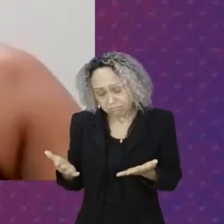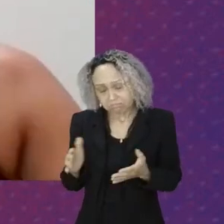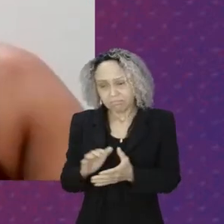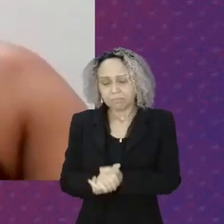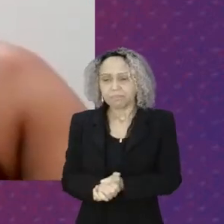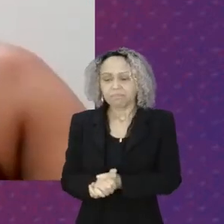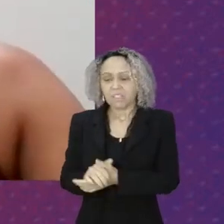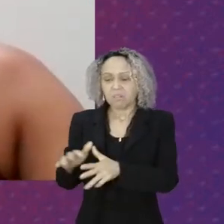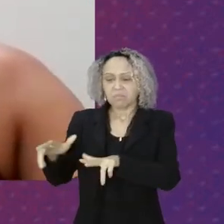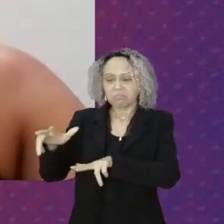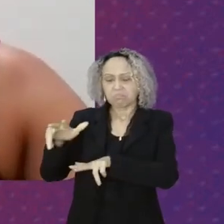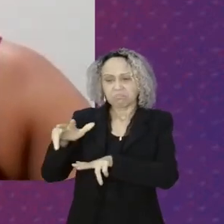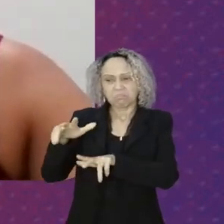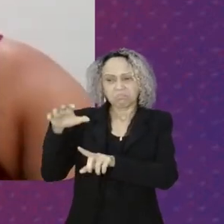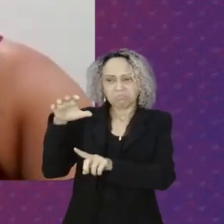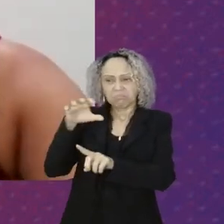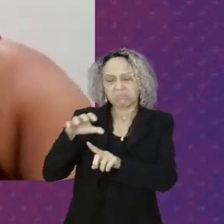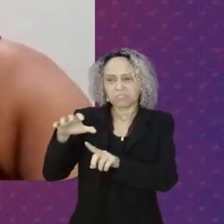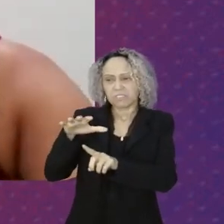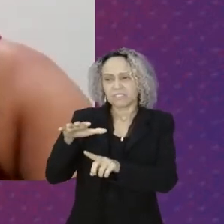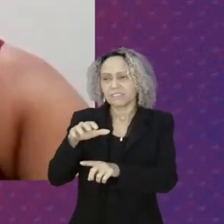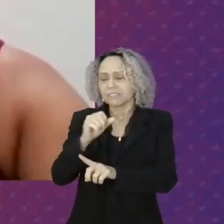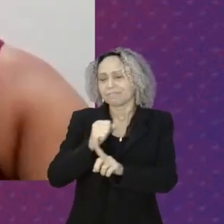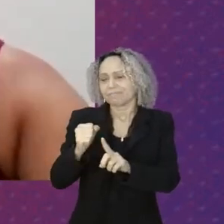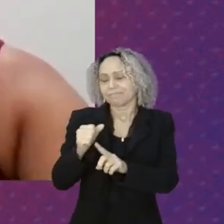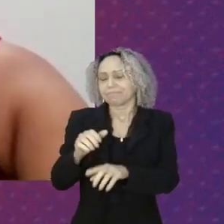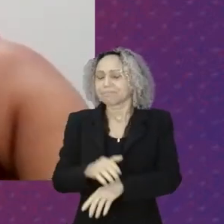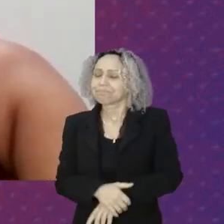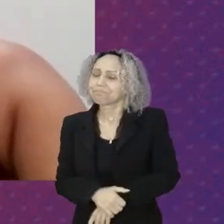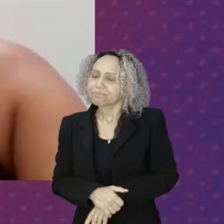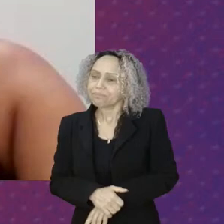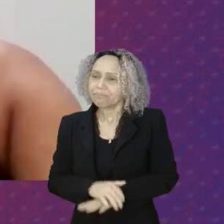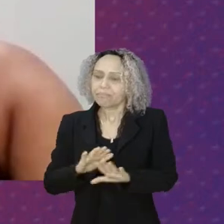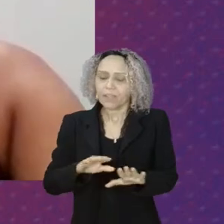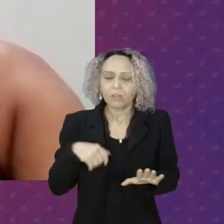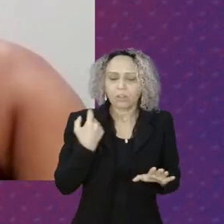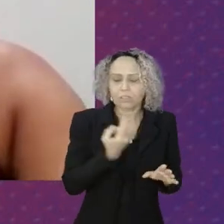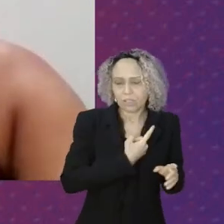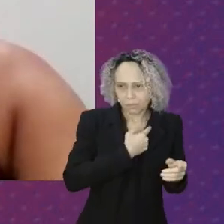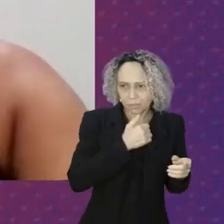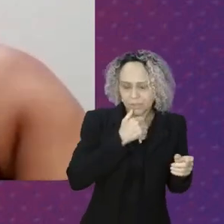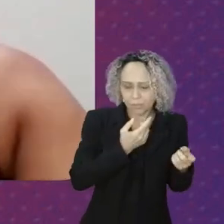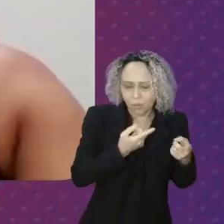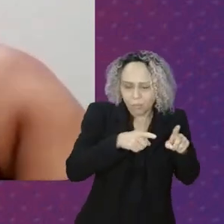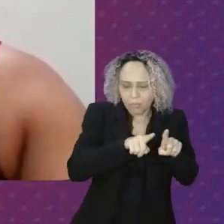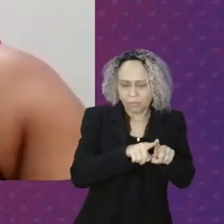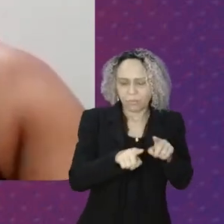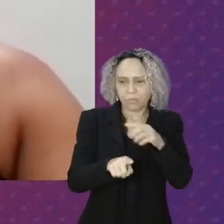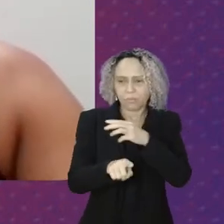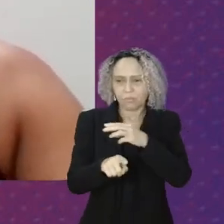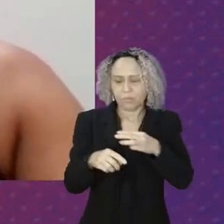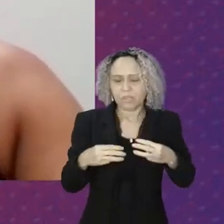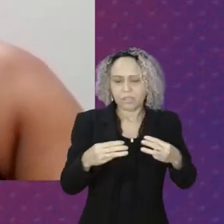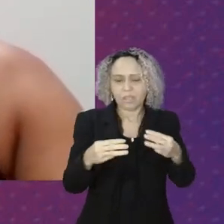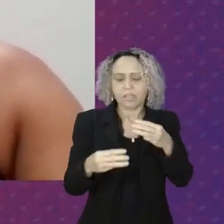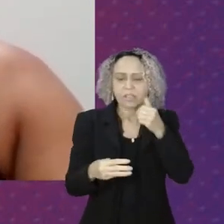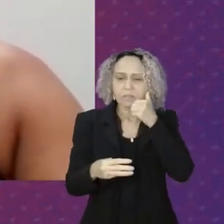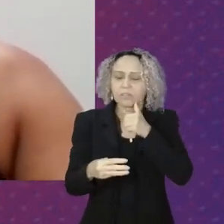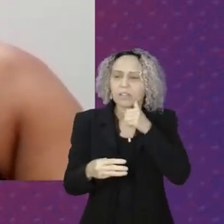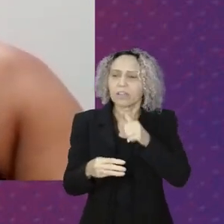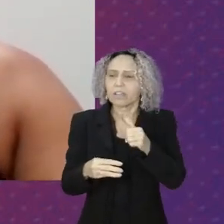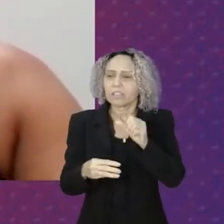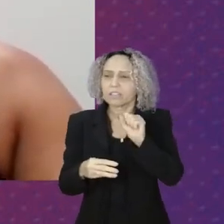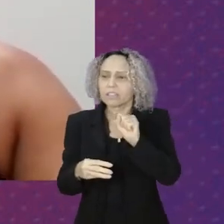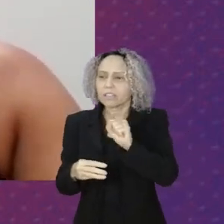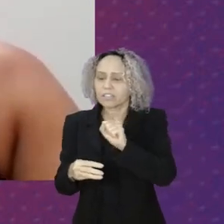construiu, está construindo em parceria com o Ministério das Mulheres, né? Então, foi anunciado no dia 8 de março, e na